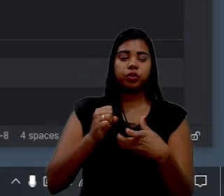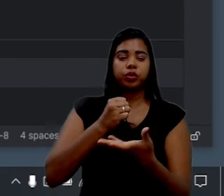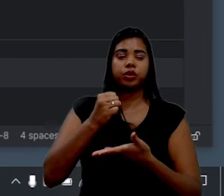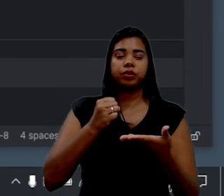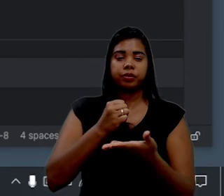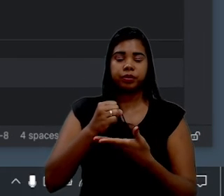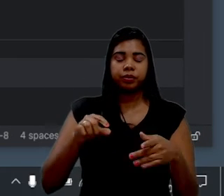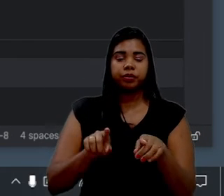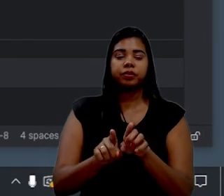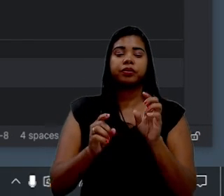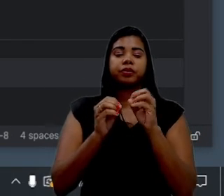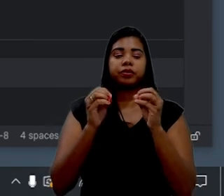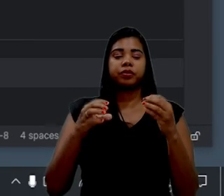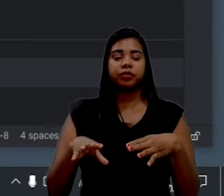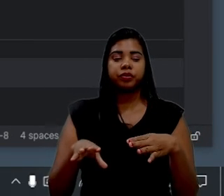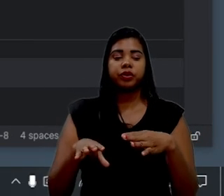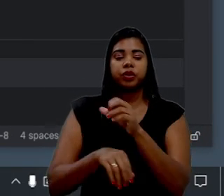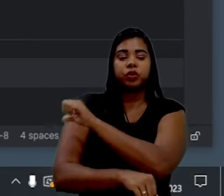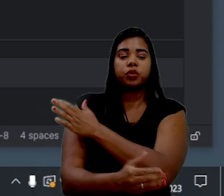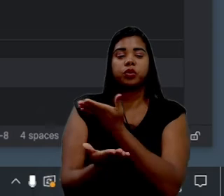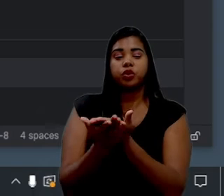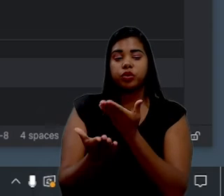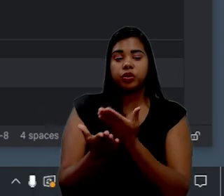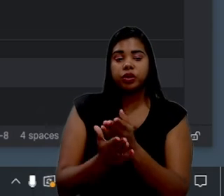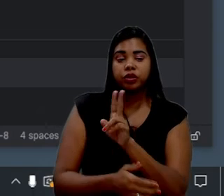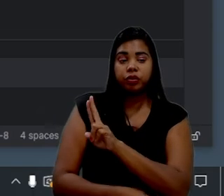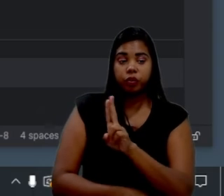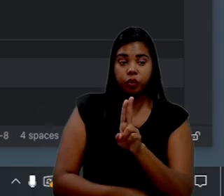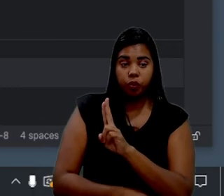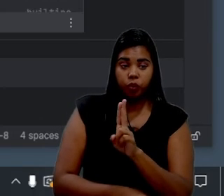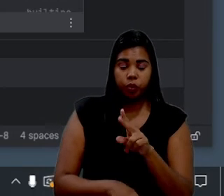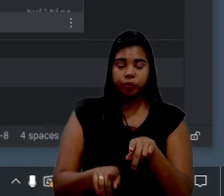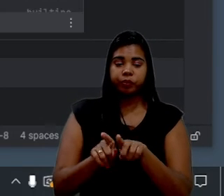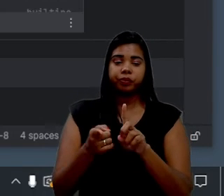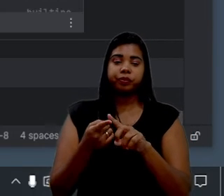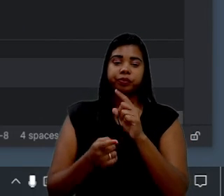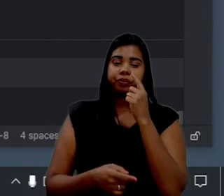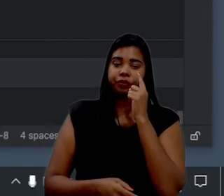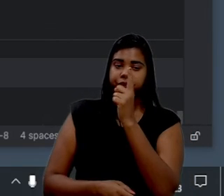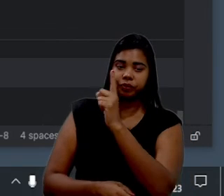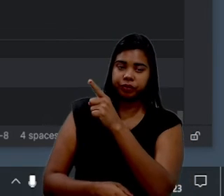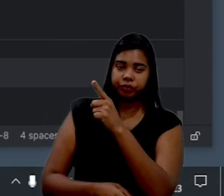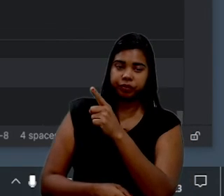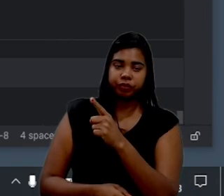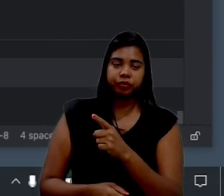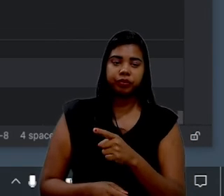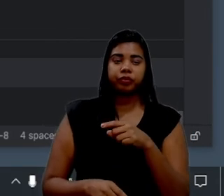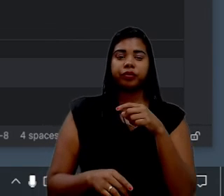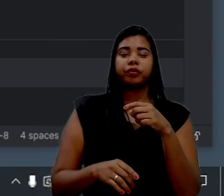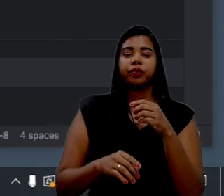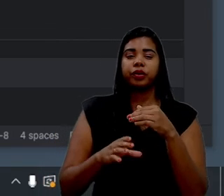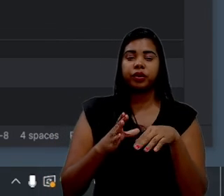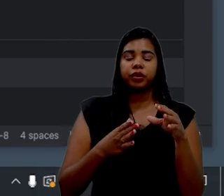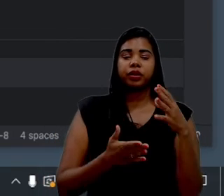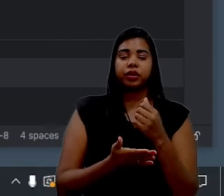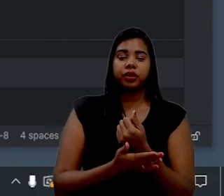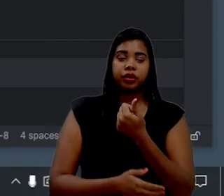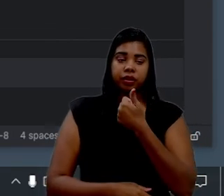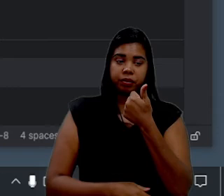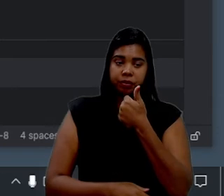dados que a gente criou, que foi estudante, né? A gente vai importar, por enquanto não está ativado. Vamos criar a primeira